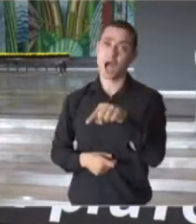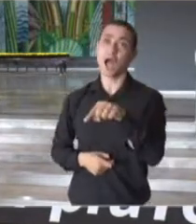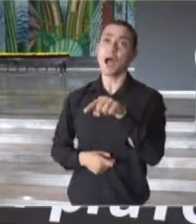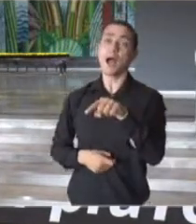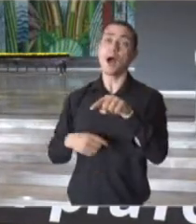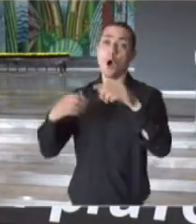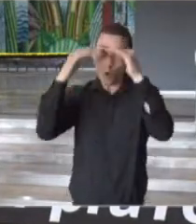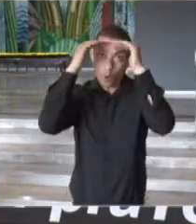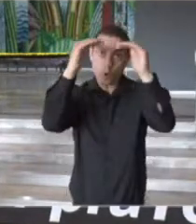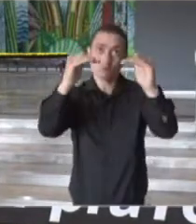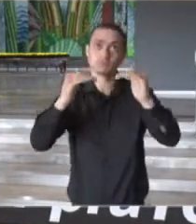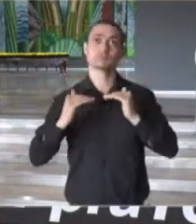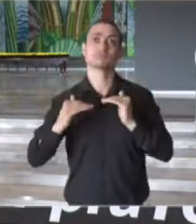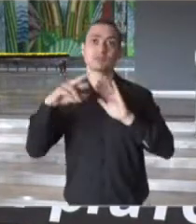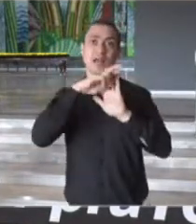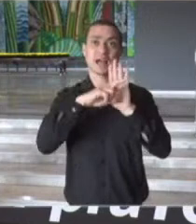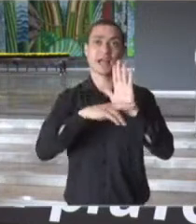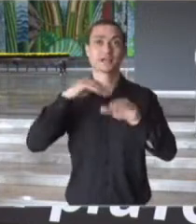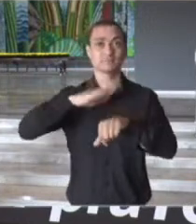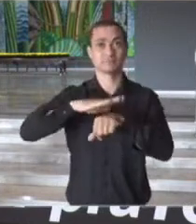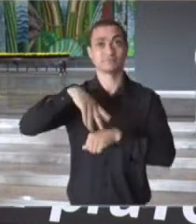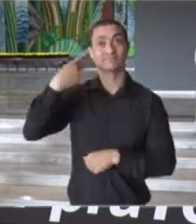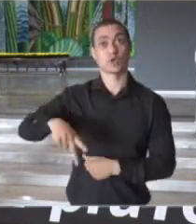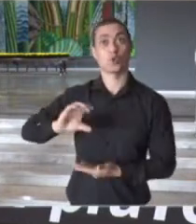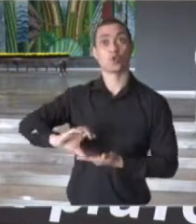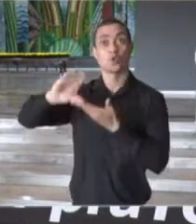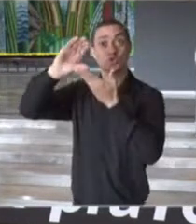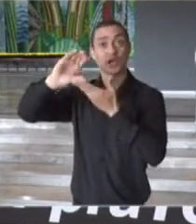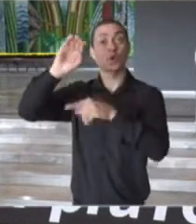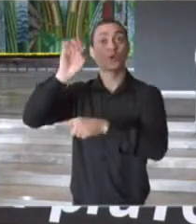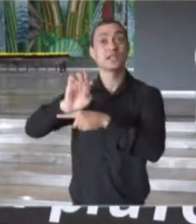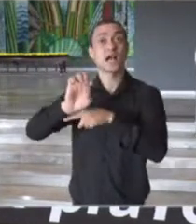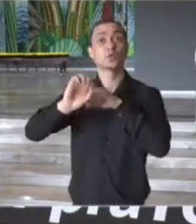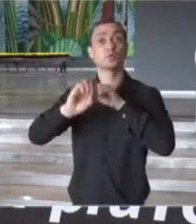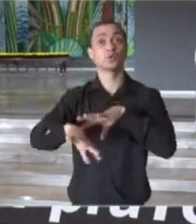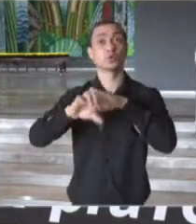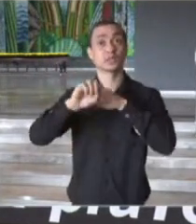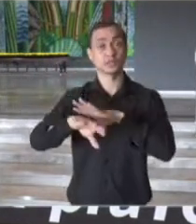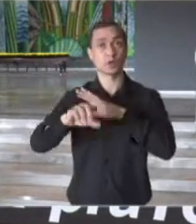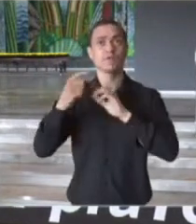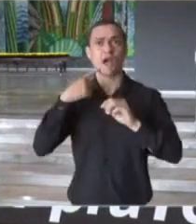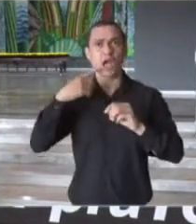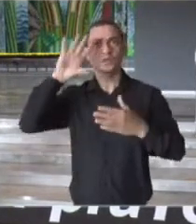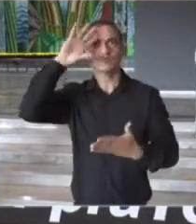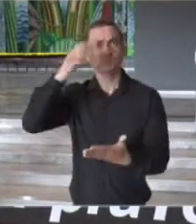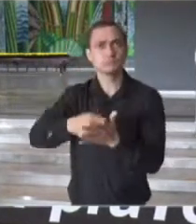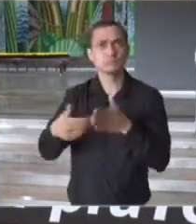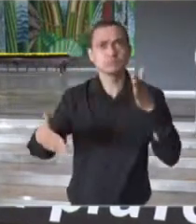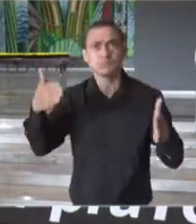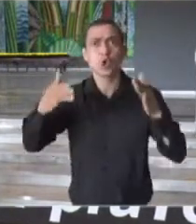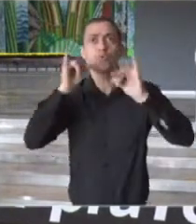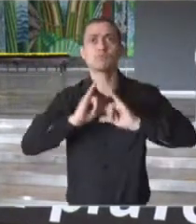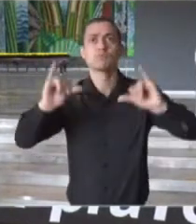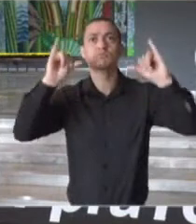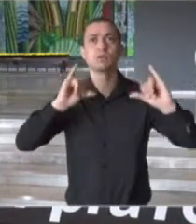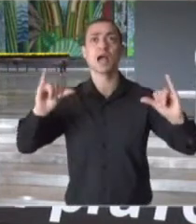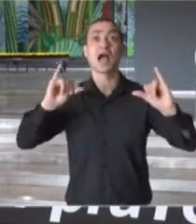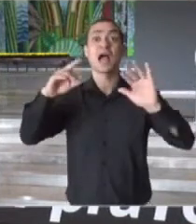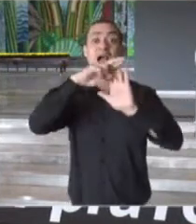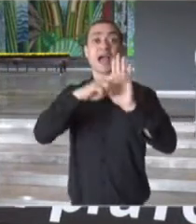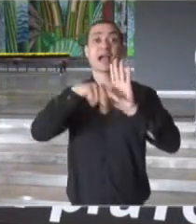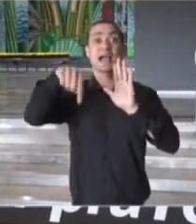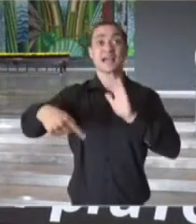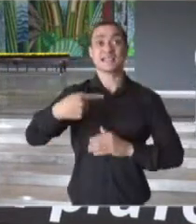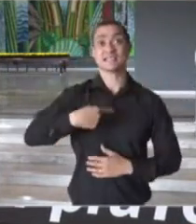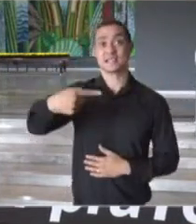a regra que é estabelecida pelo Conselho Estadual de São Paulo, que vai deliberar e vai estar publicando a regra já nesta